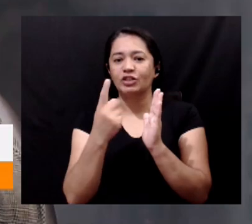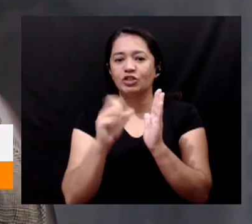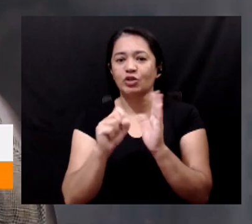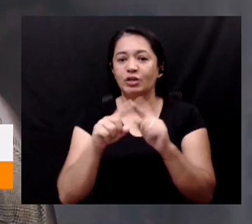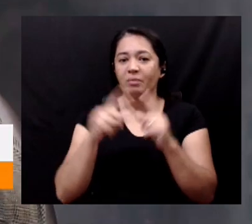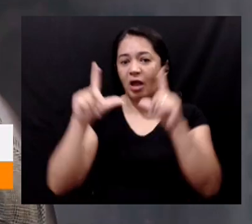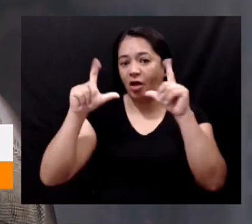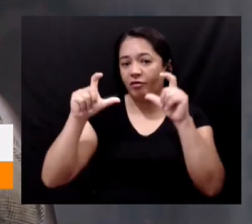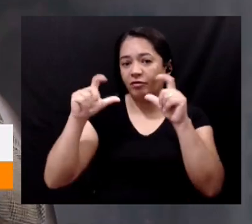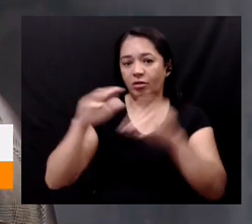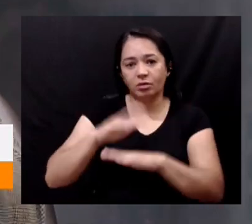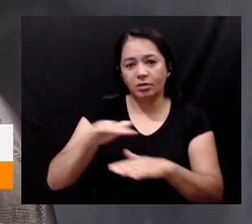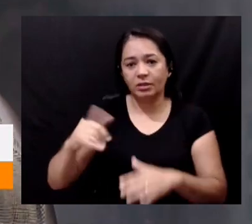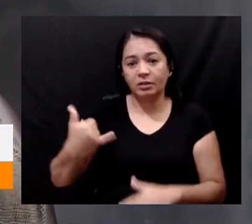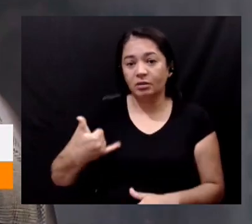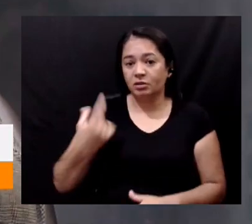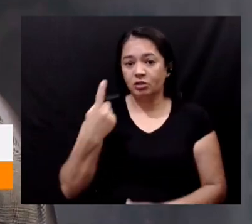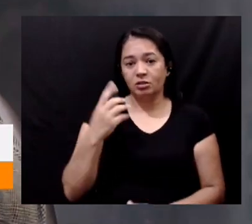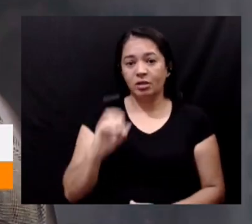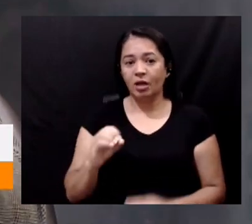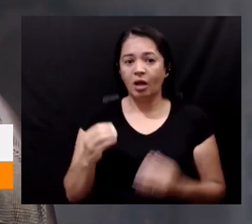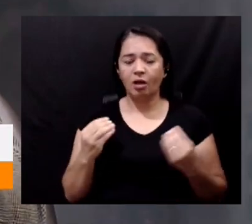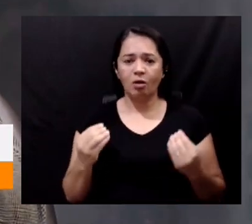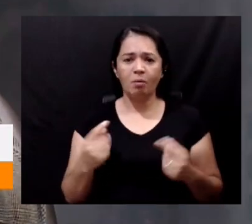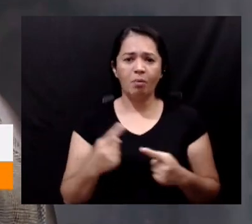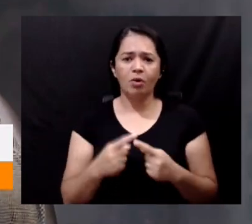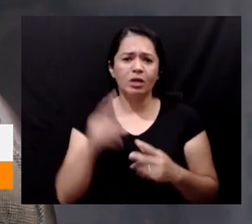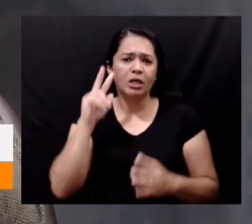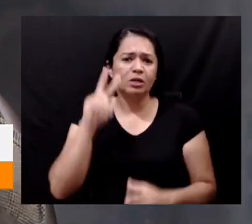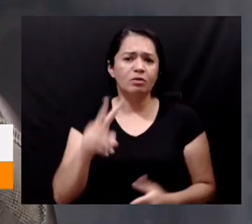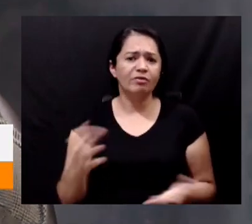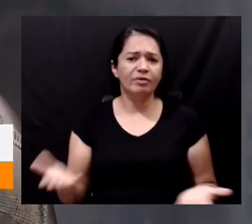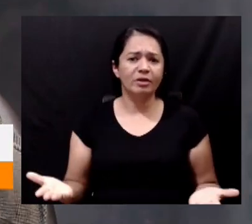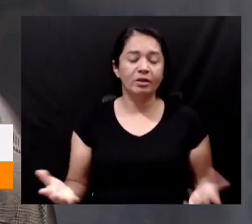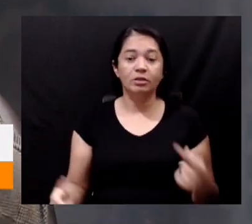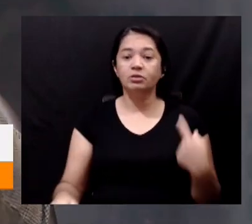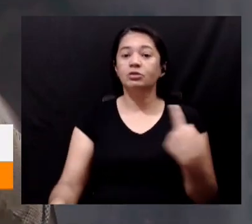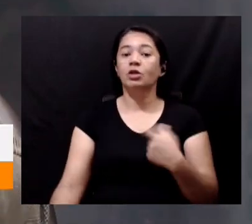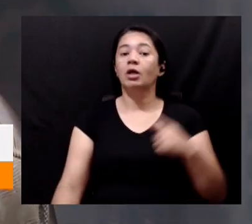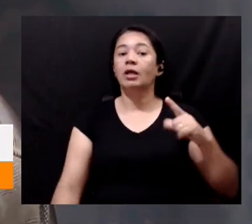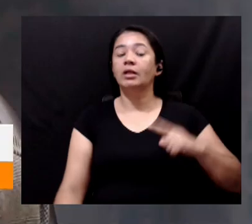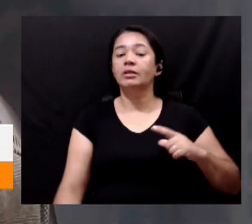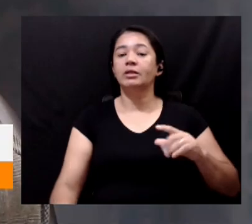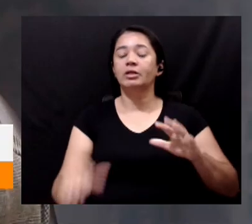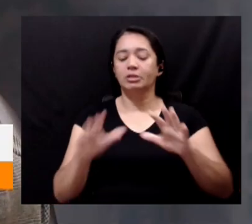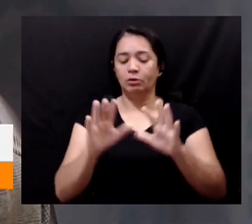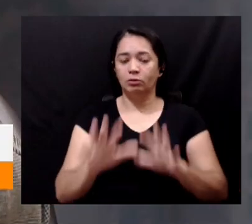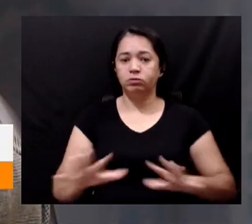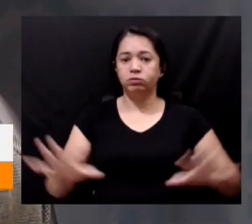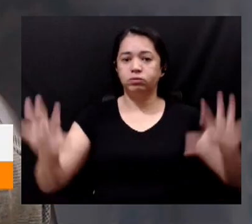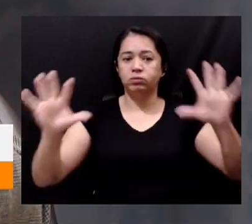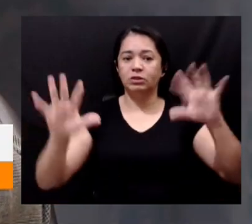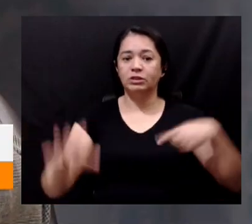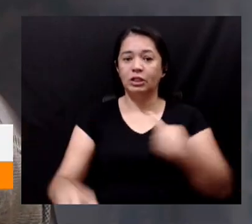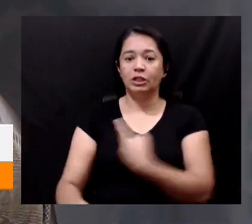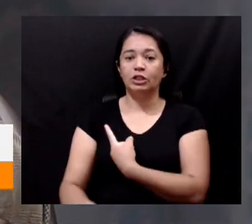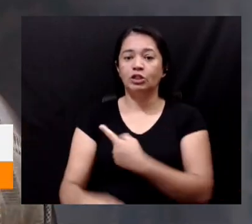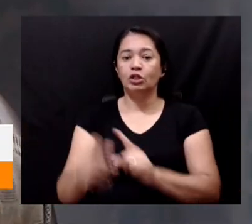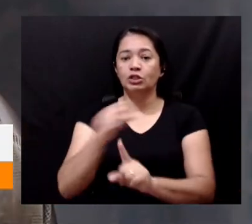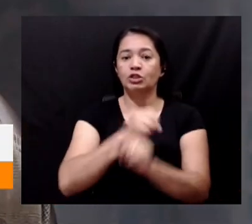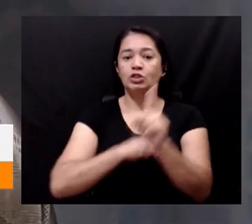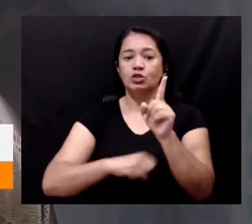10, né? Será por que que não vê isso? Então, nós temos todo um âmbito na nossa sociedade,